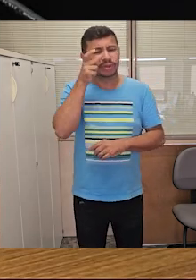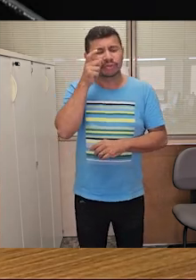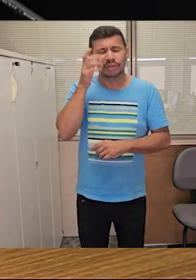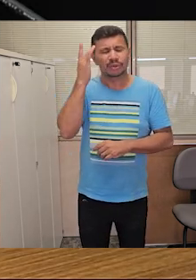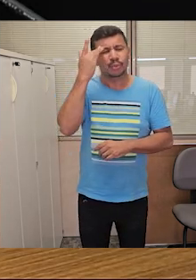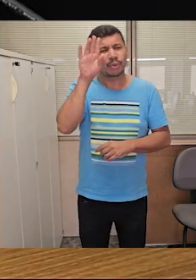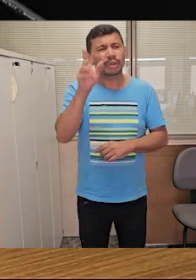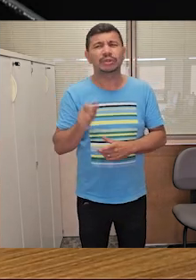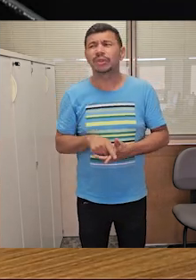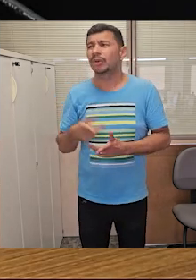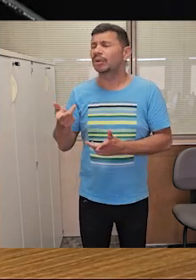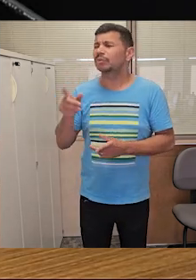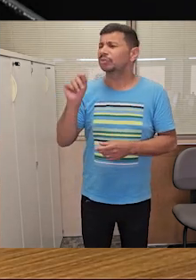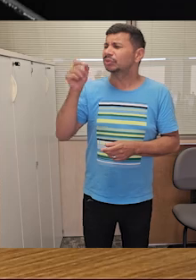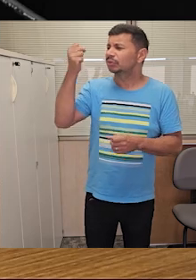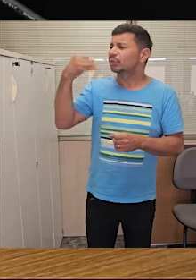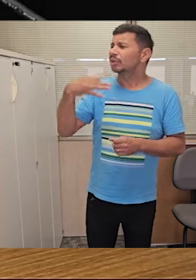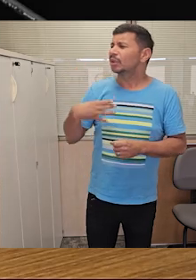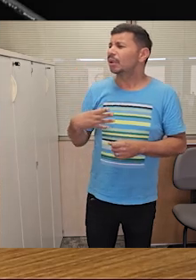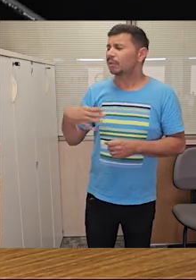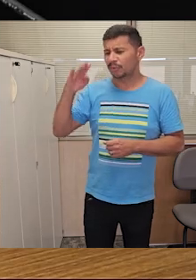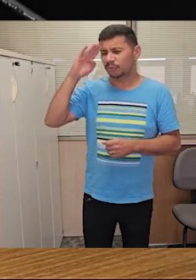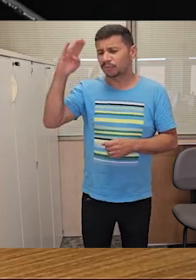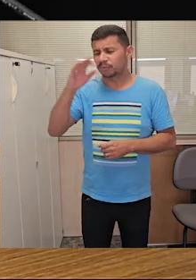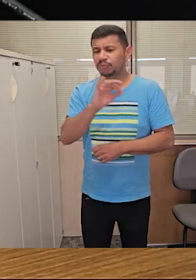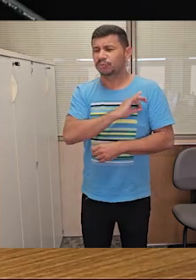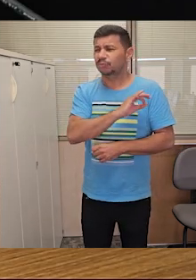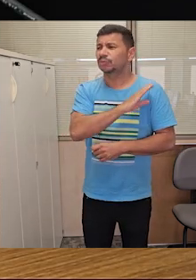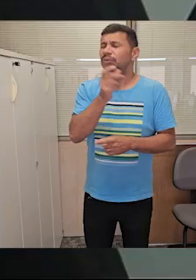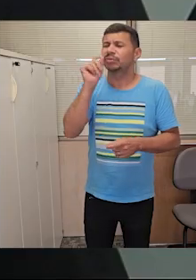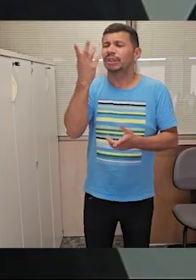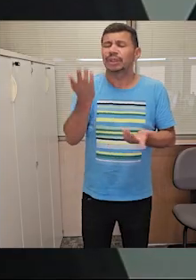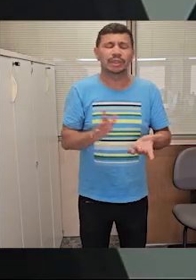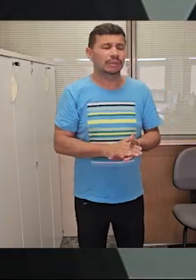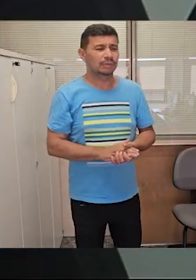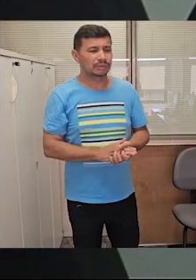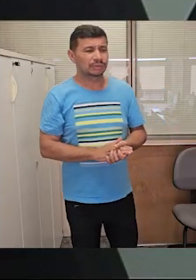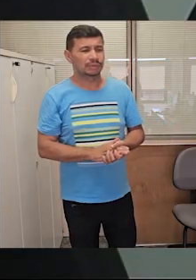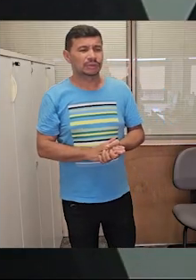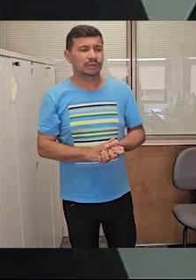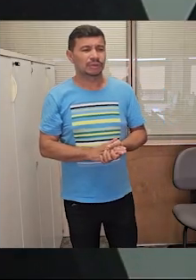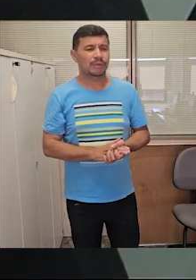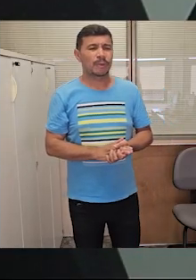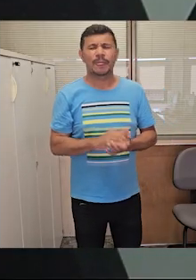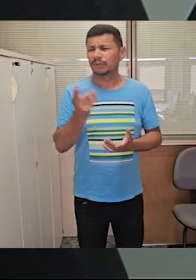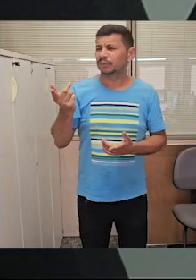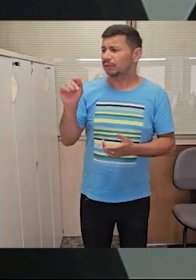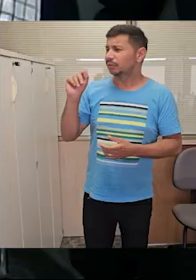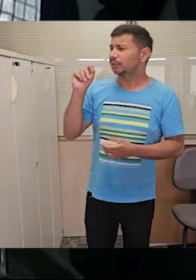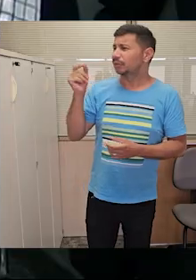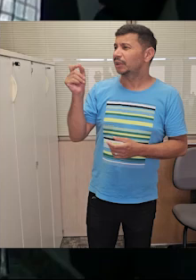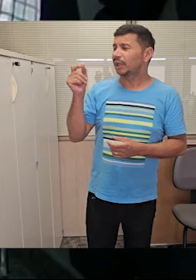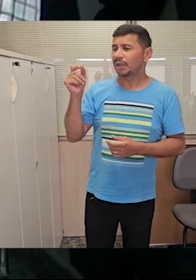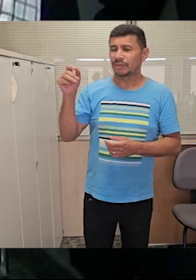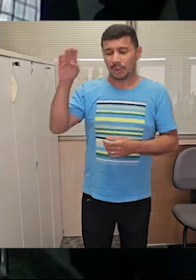noção. Quando você fala repressão, o que era? A repressão Não era que nem o outro que